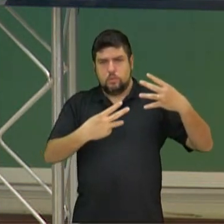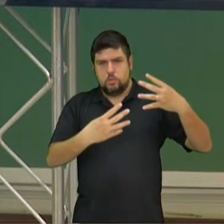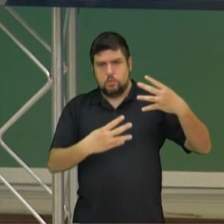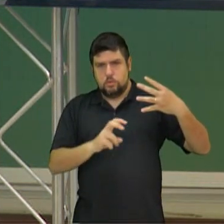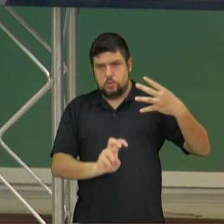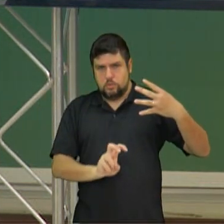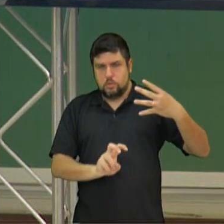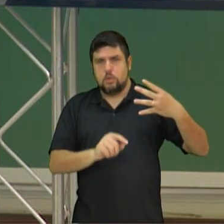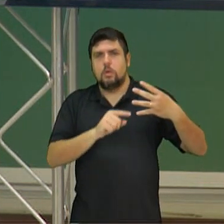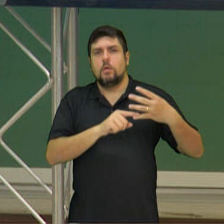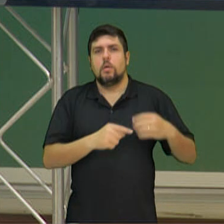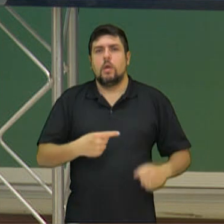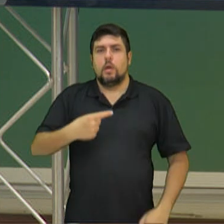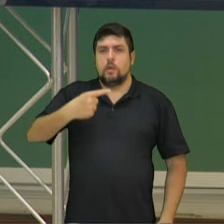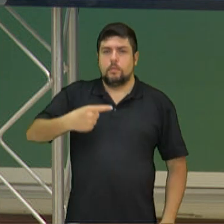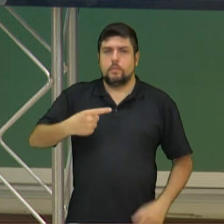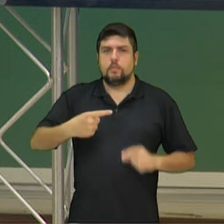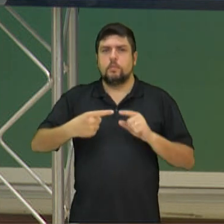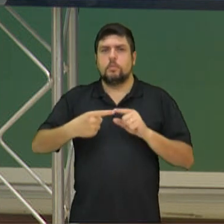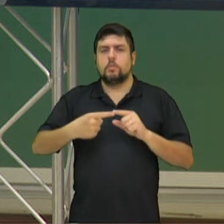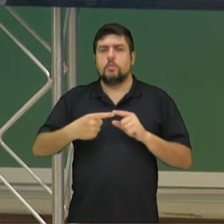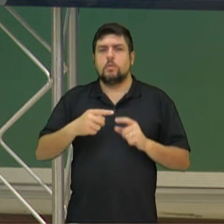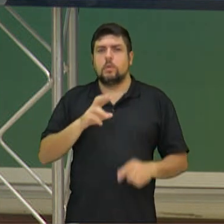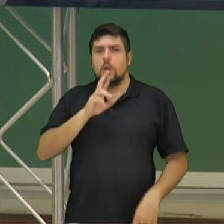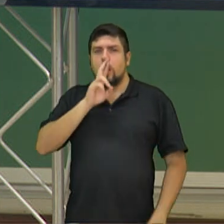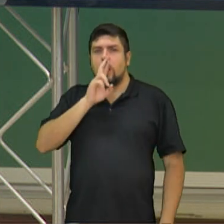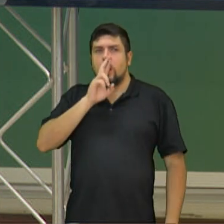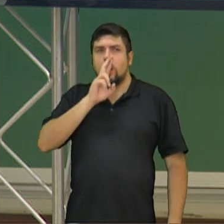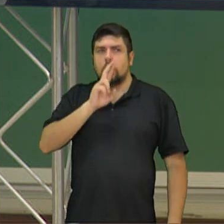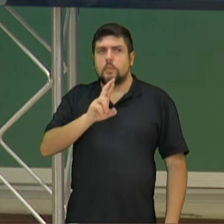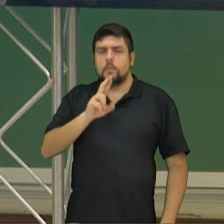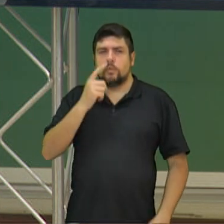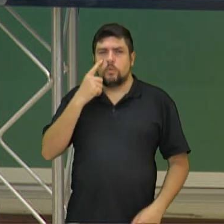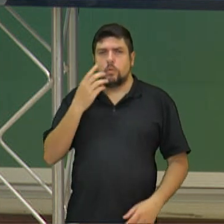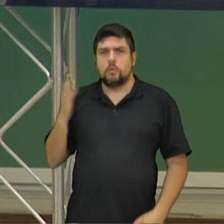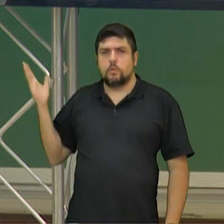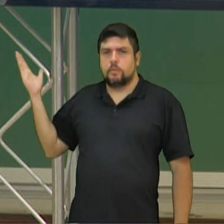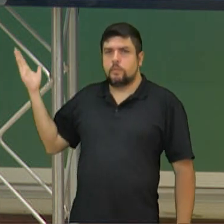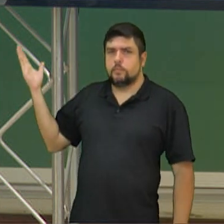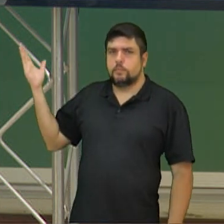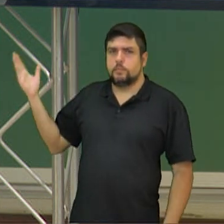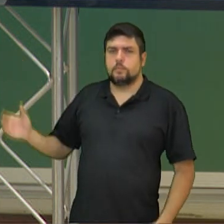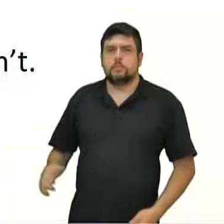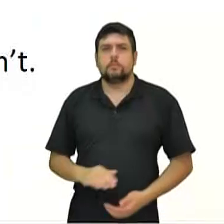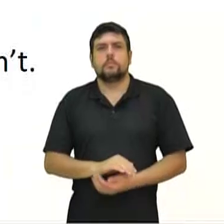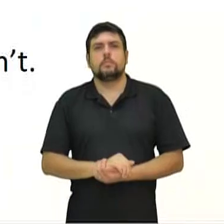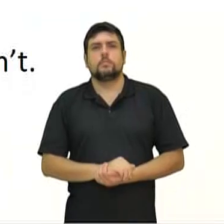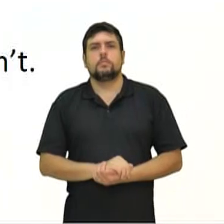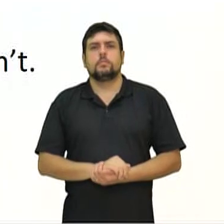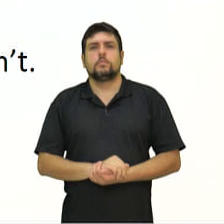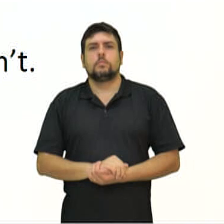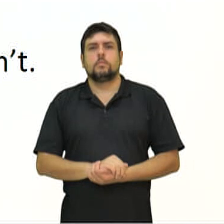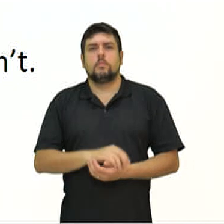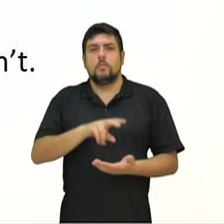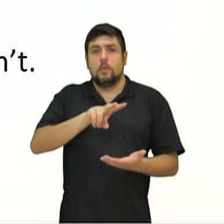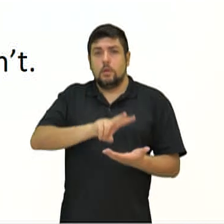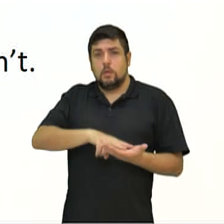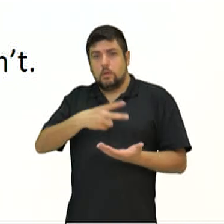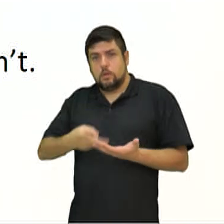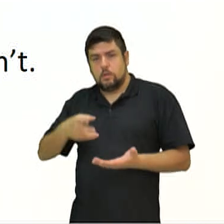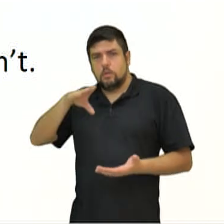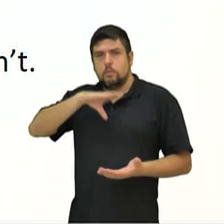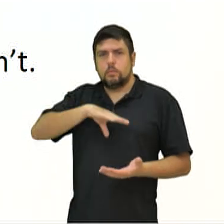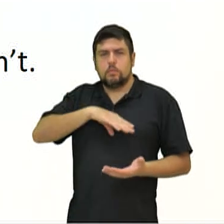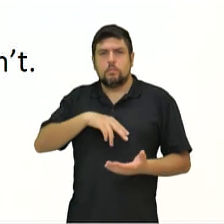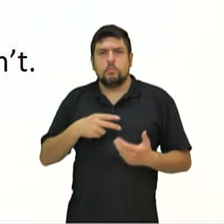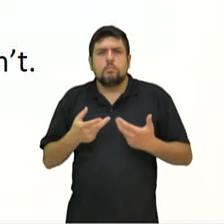vai ler, a resposta seria get through. Simple things you can do to get through harder times. Coisas simples que você pode